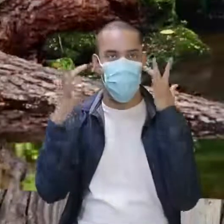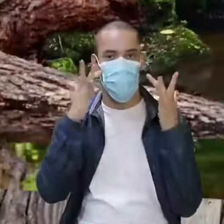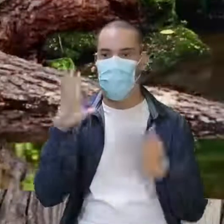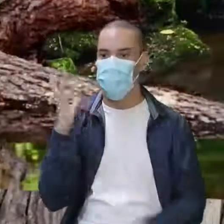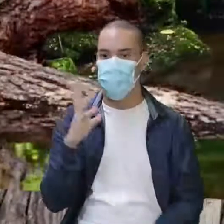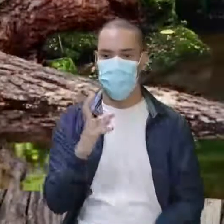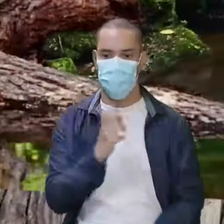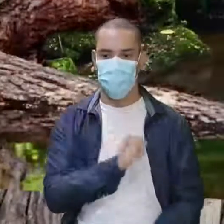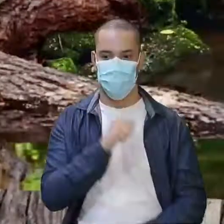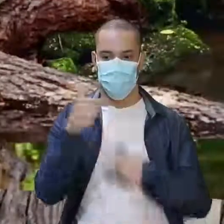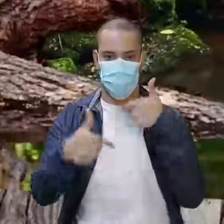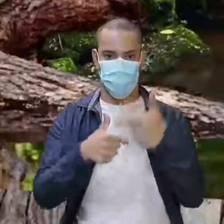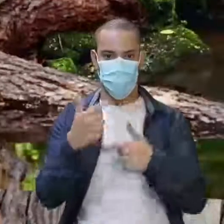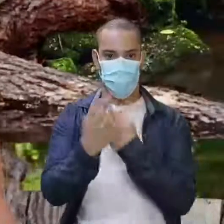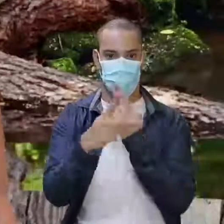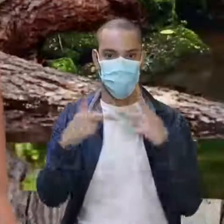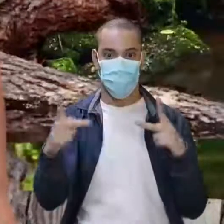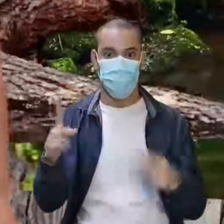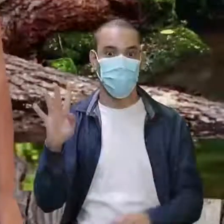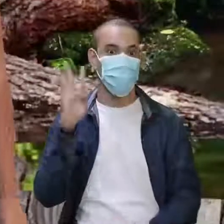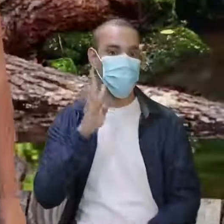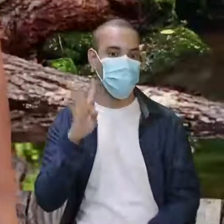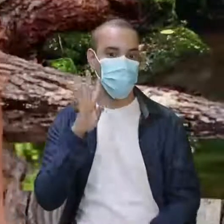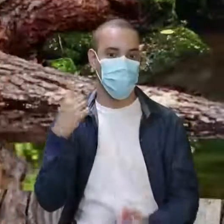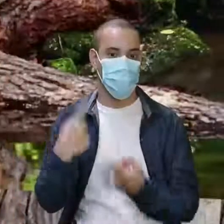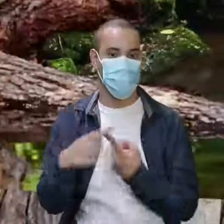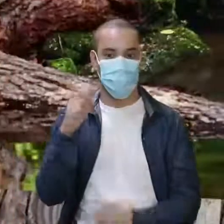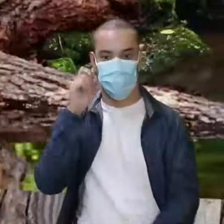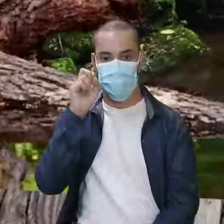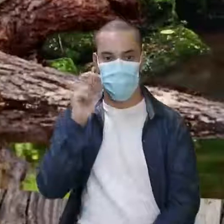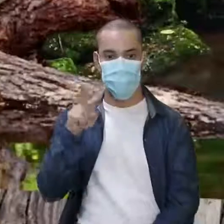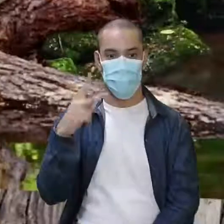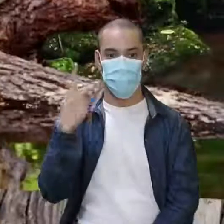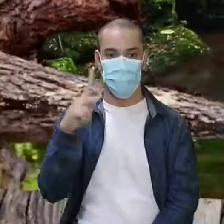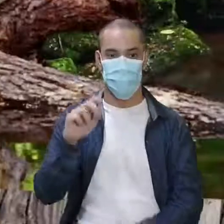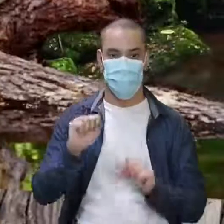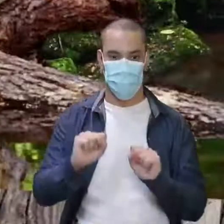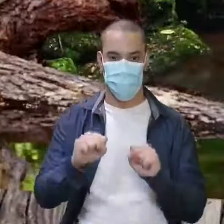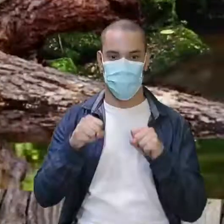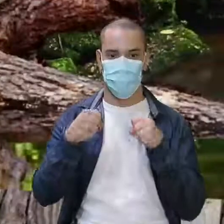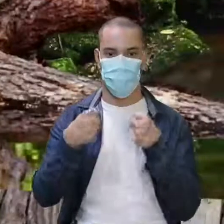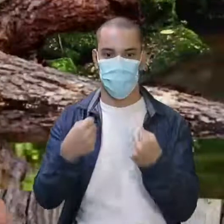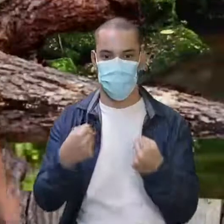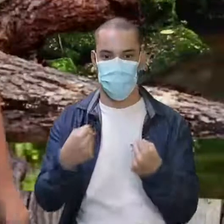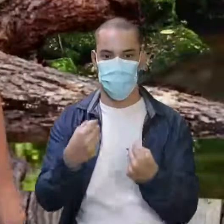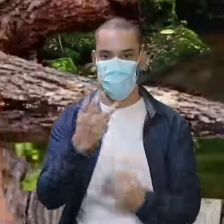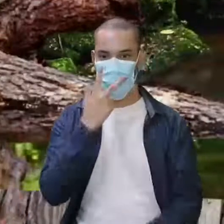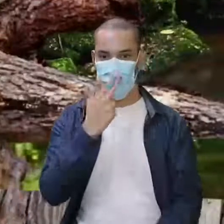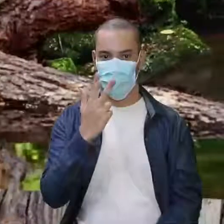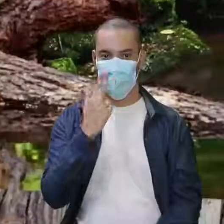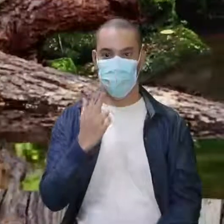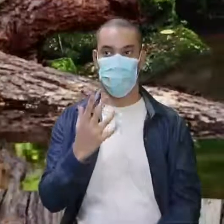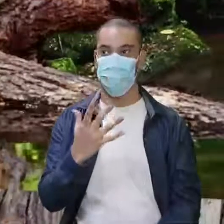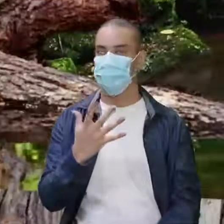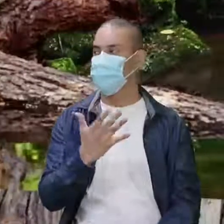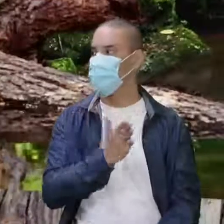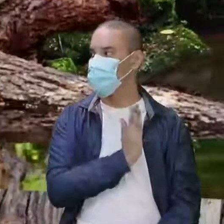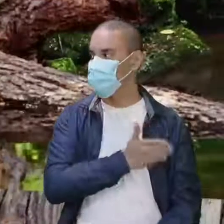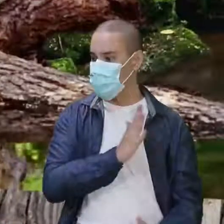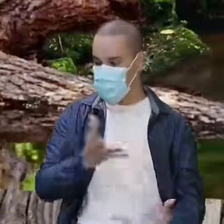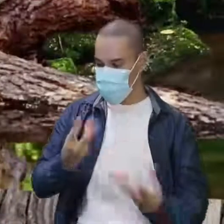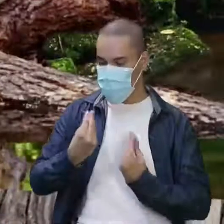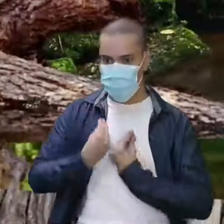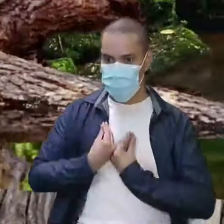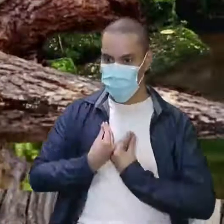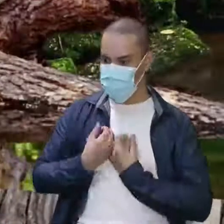pelos trabalhos. É muito legal quando a gente vê o rostinho de vocês, a dedicação de vocês. A gente fica com o coração assim, ó, acelerado,